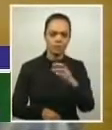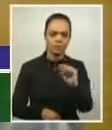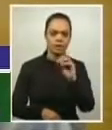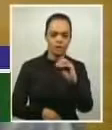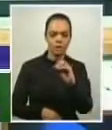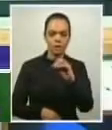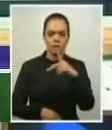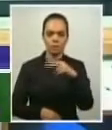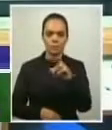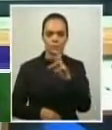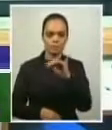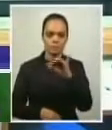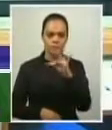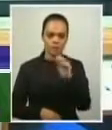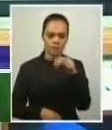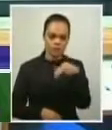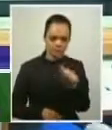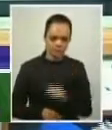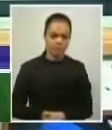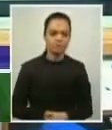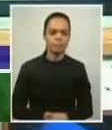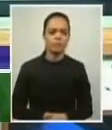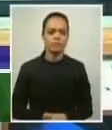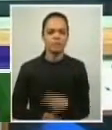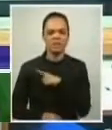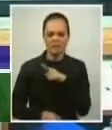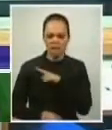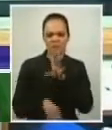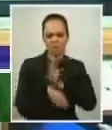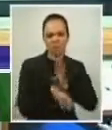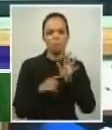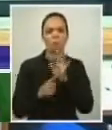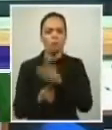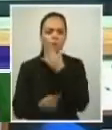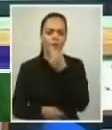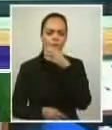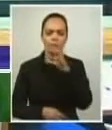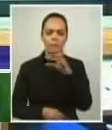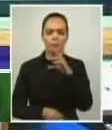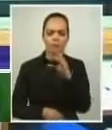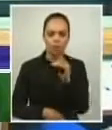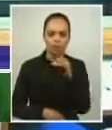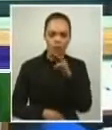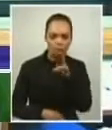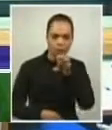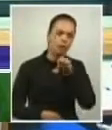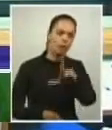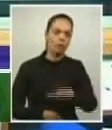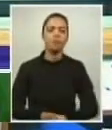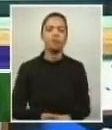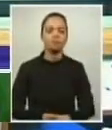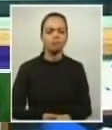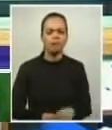filme A vários filmes sobre Cromwell ao mais recente se chama morte ao Rei interessante assistir